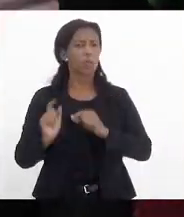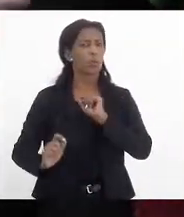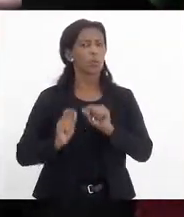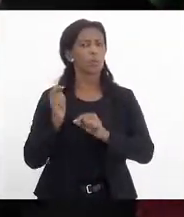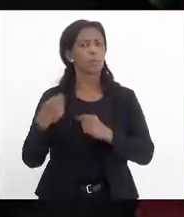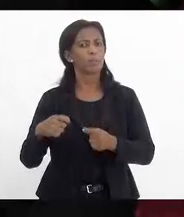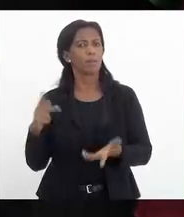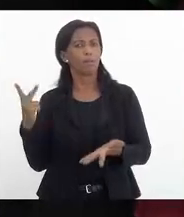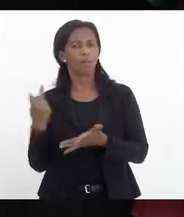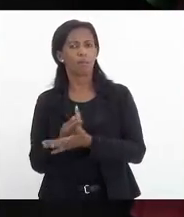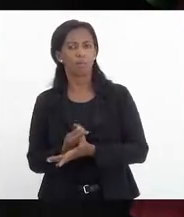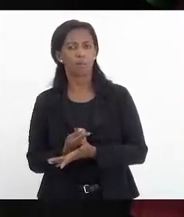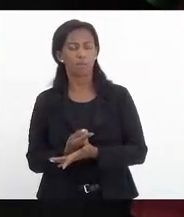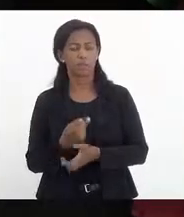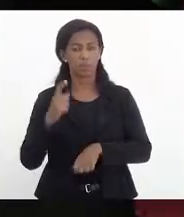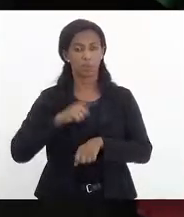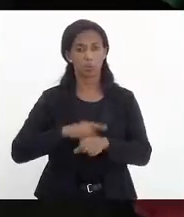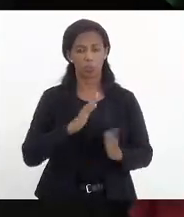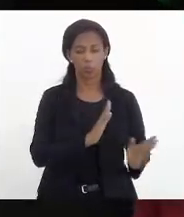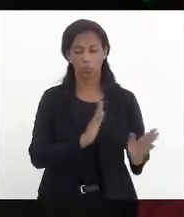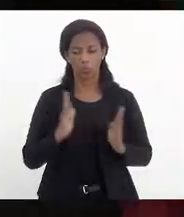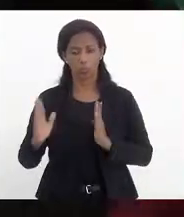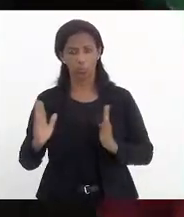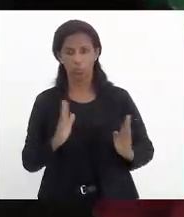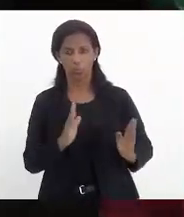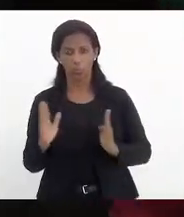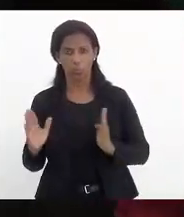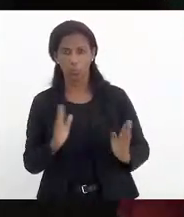numa última, era